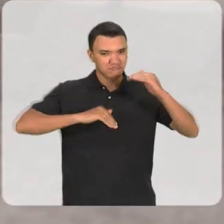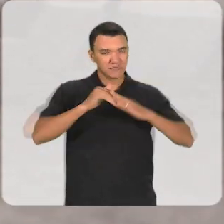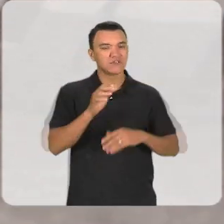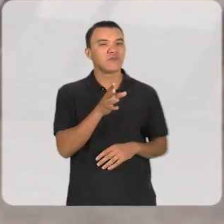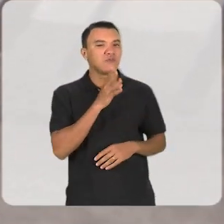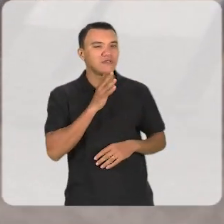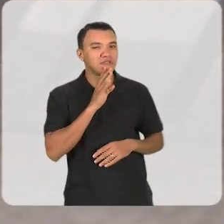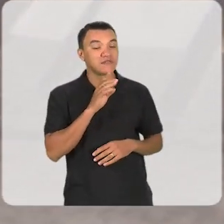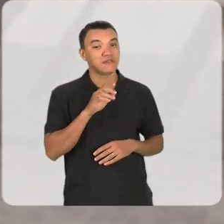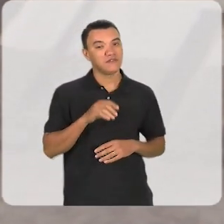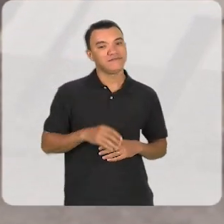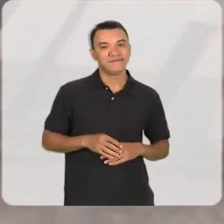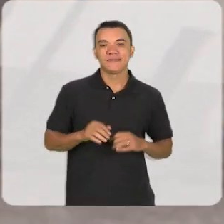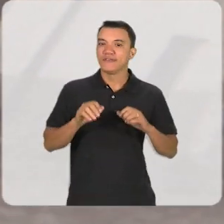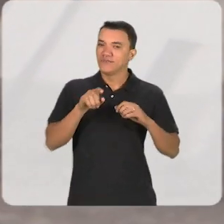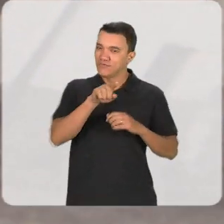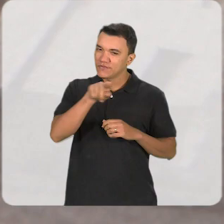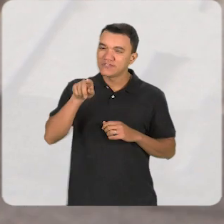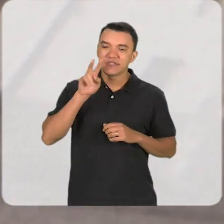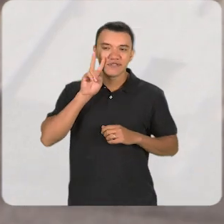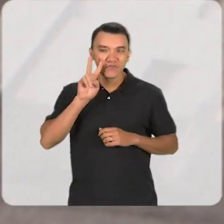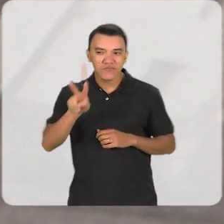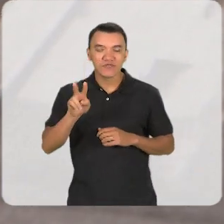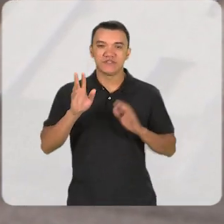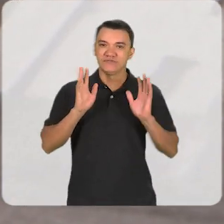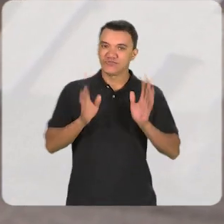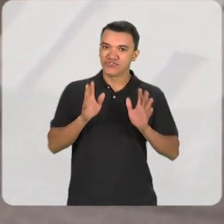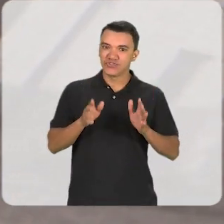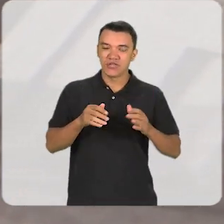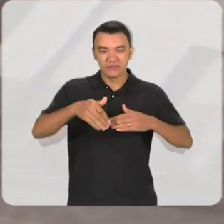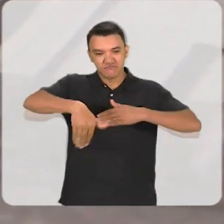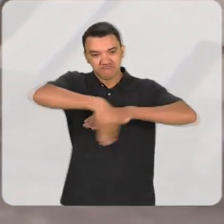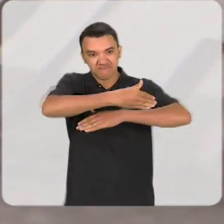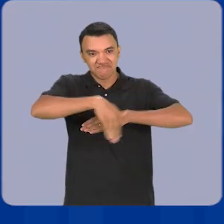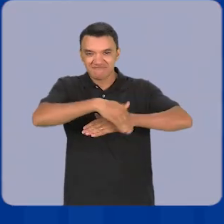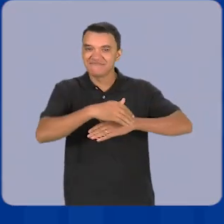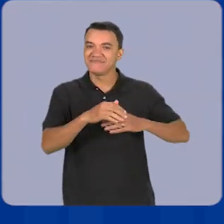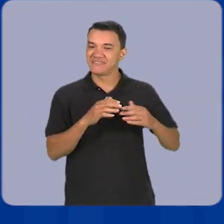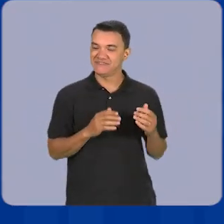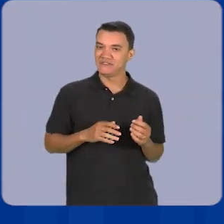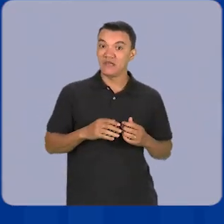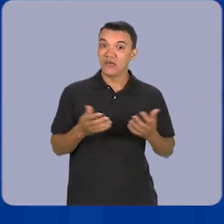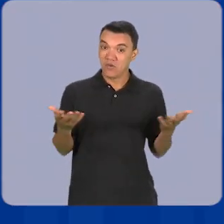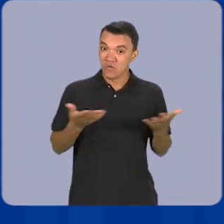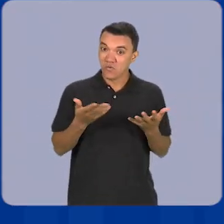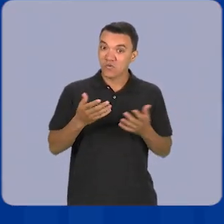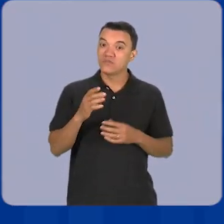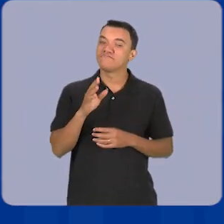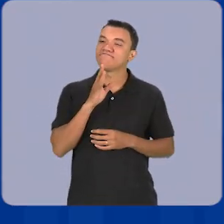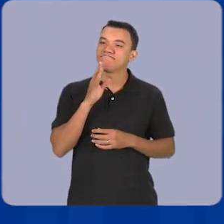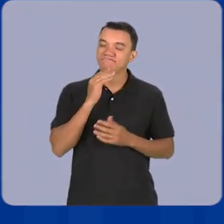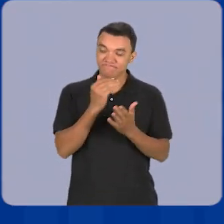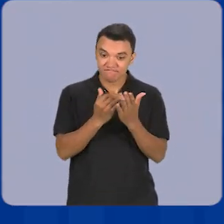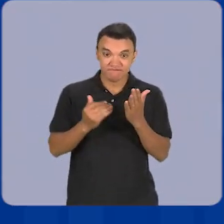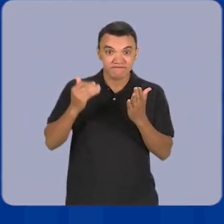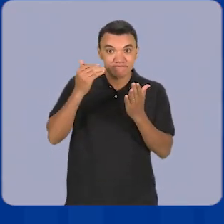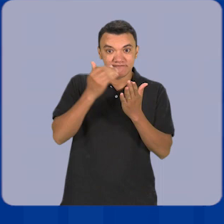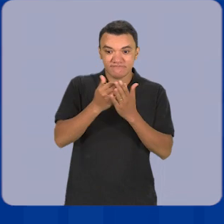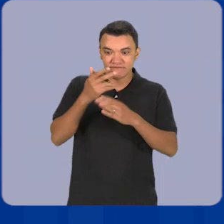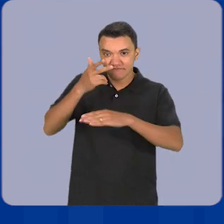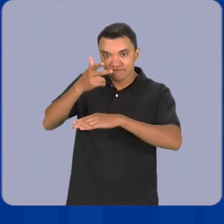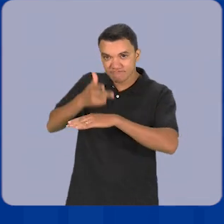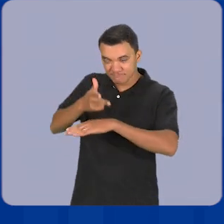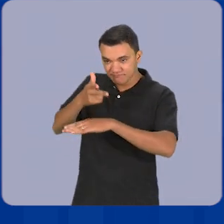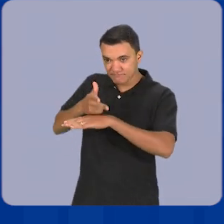Provavelmente você já viu muitos desses trabalhadores aí pelas ruas da cidade, mas a gente vai conhecer hoje um pouco melhor sobre essa profissão com a exibição do